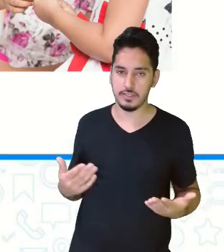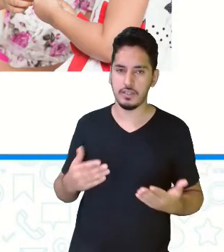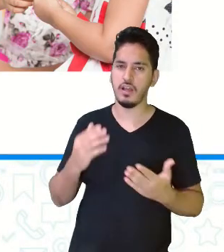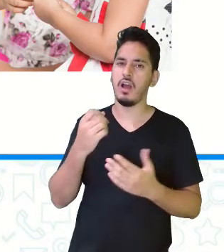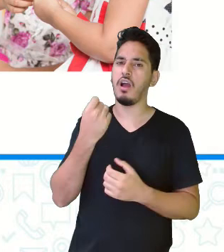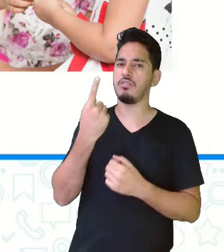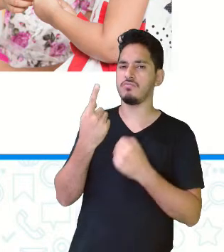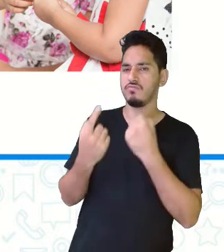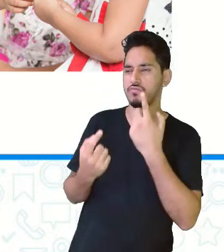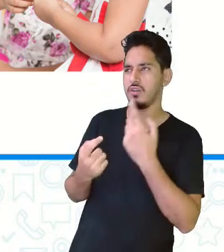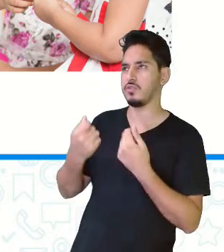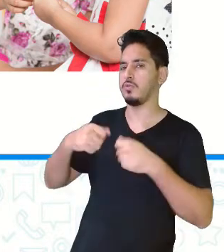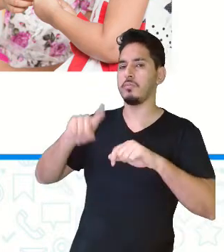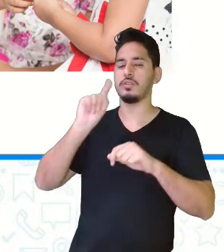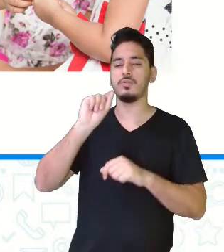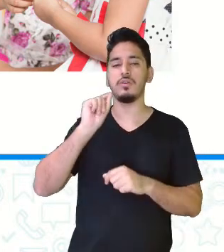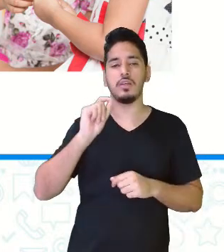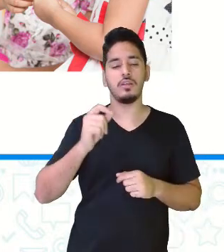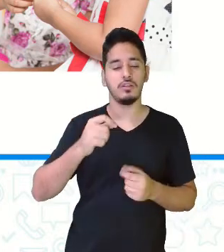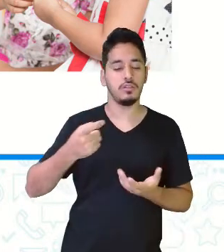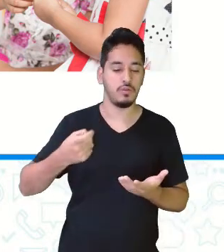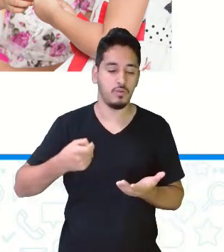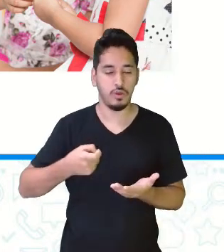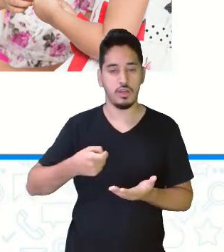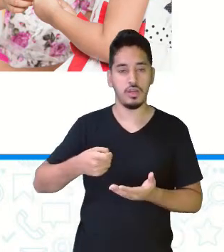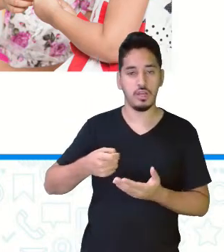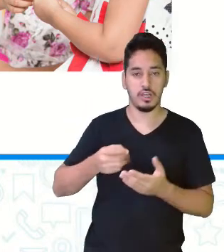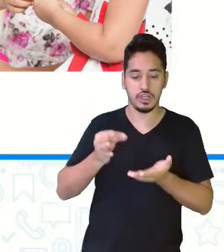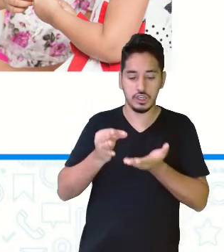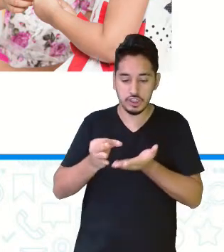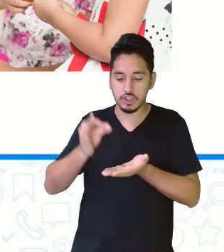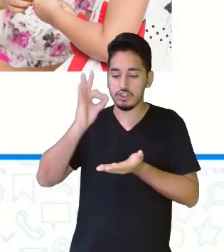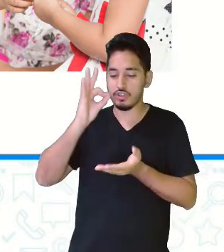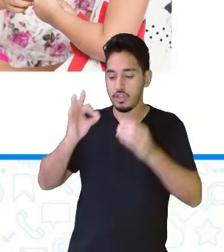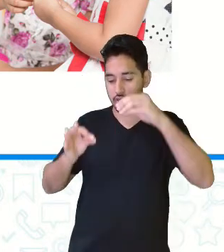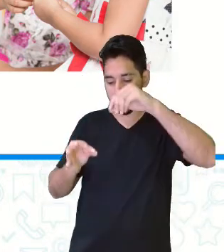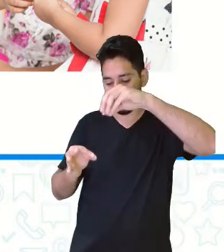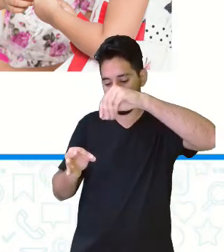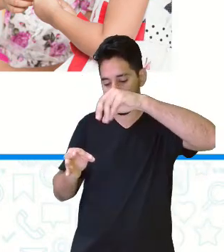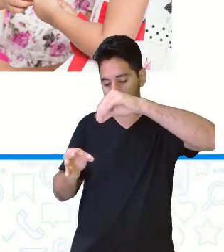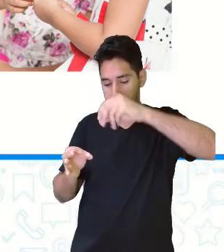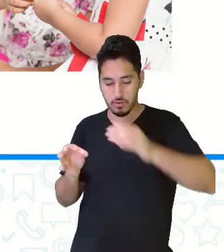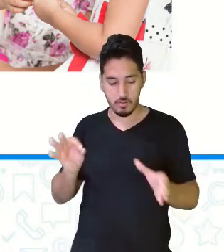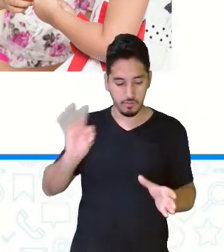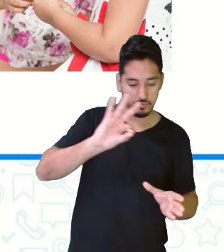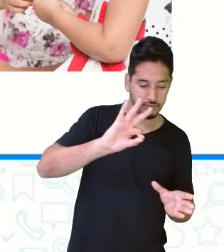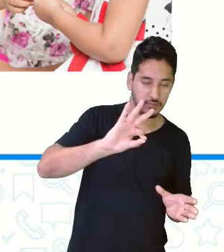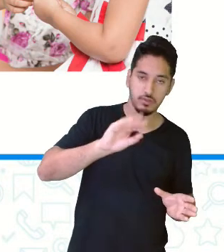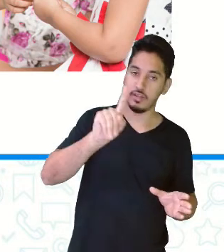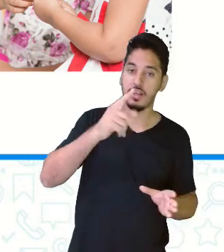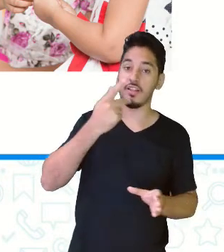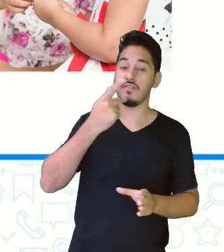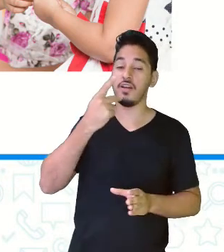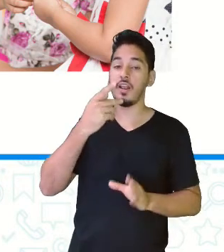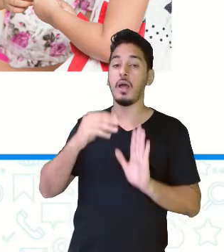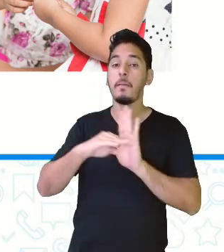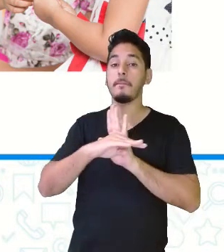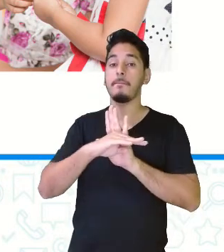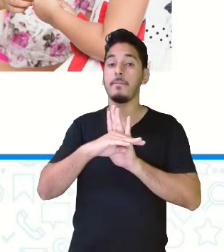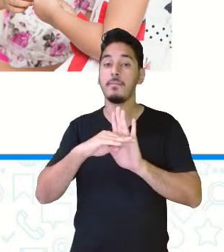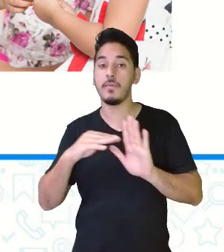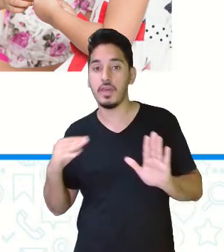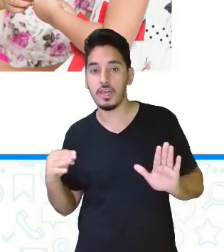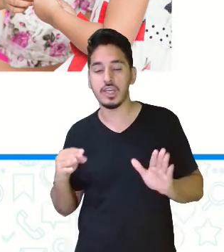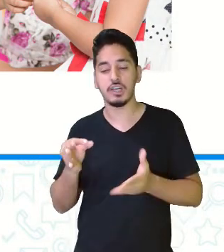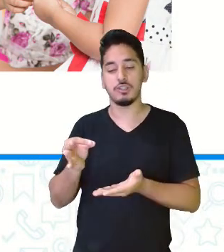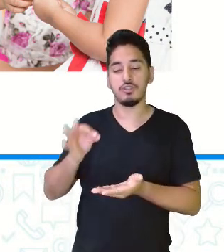você não precisa de uma xícara toda de trigo. Aí tem escrito lá, meia xícara de